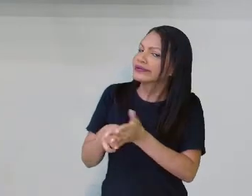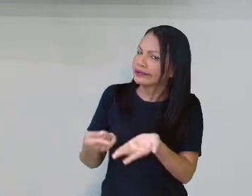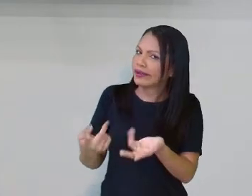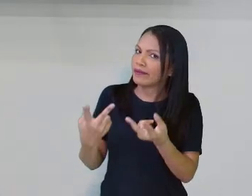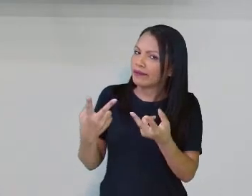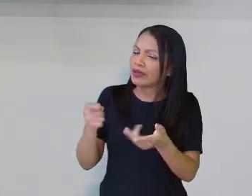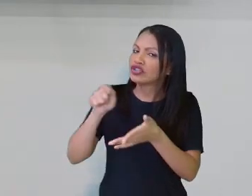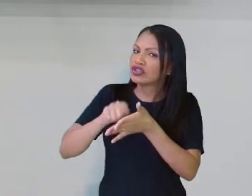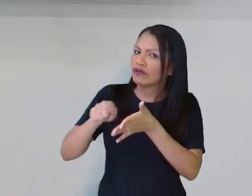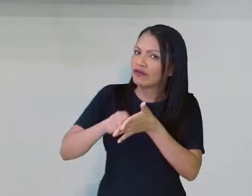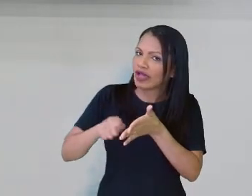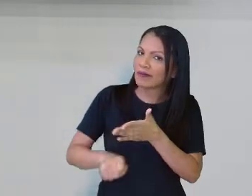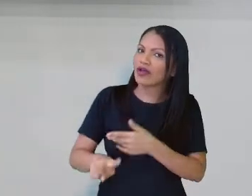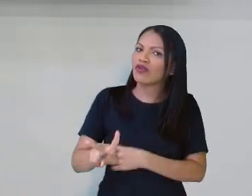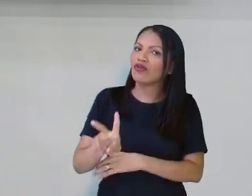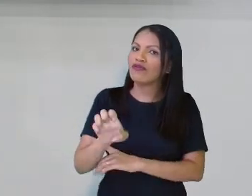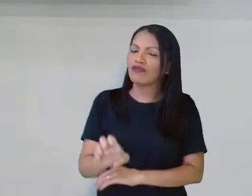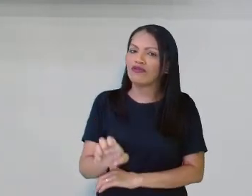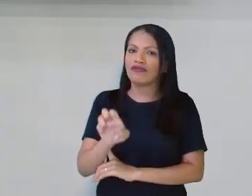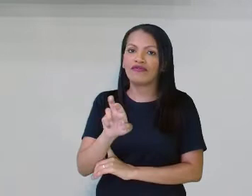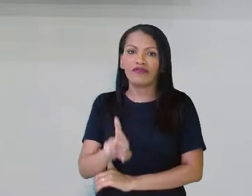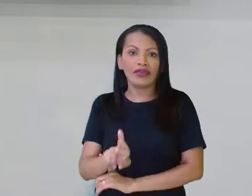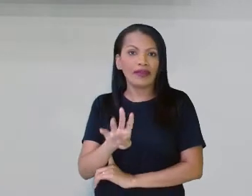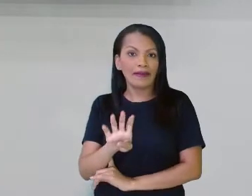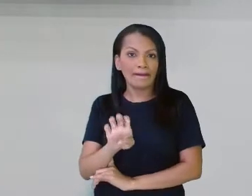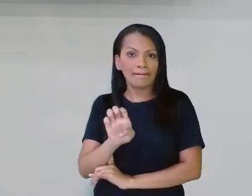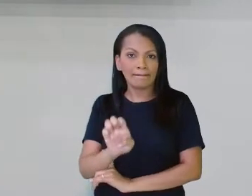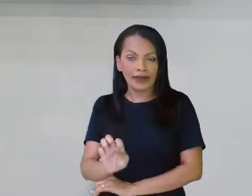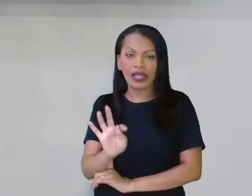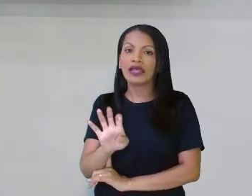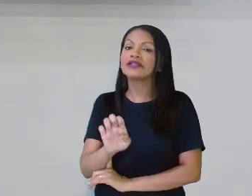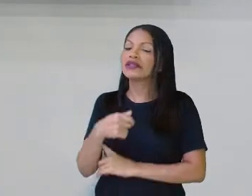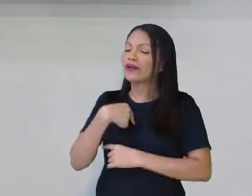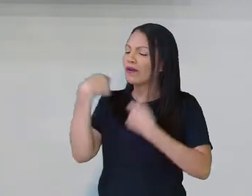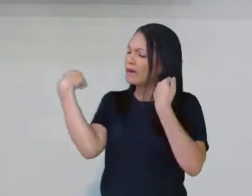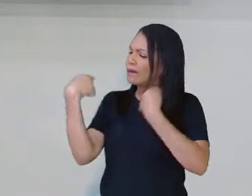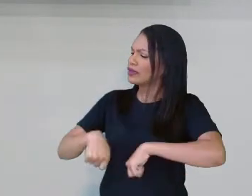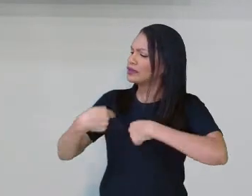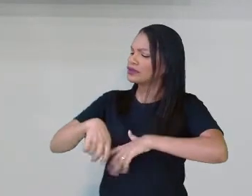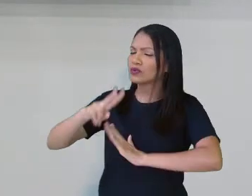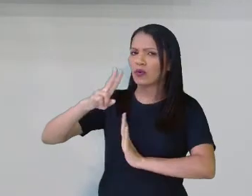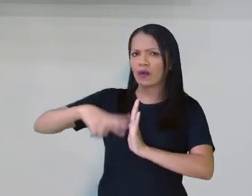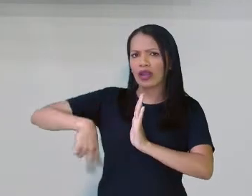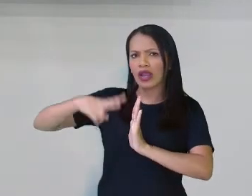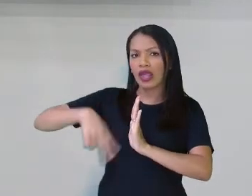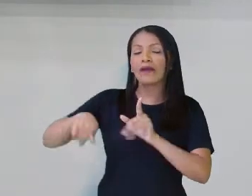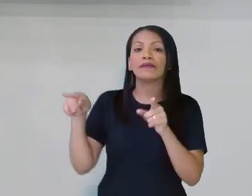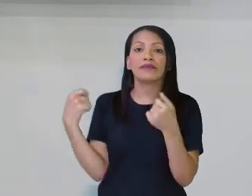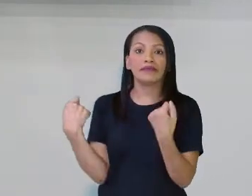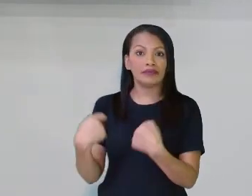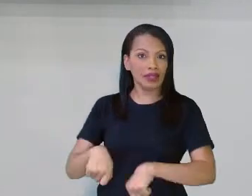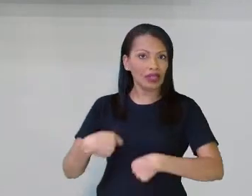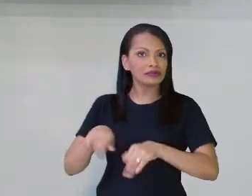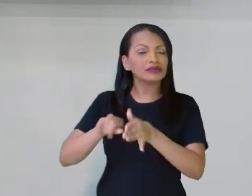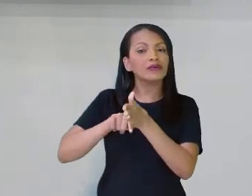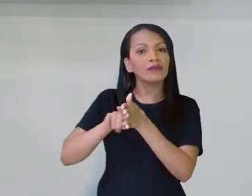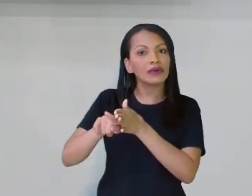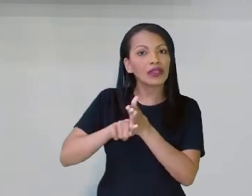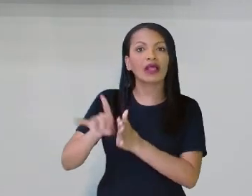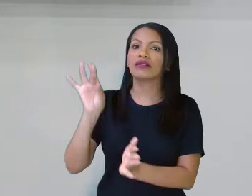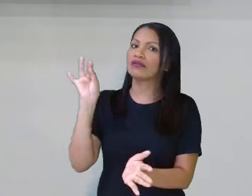verbete. Porque para escrever um verbete, eu preciso realmente ler, eu preciso pesquisar ao